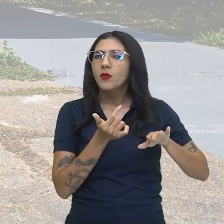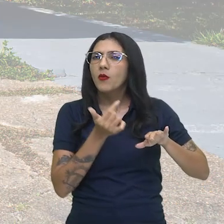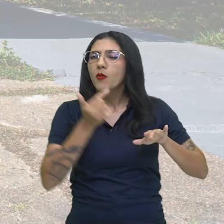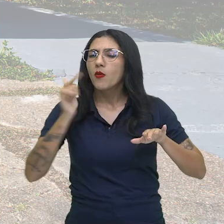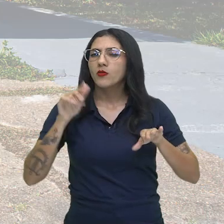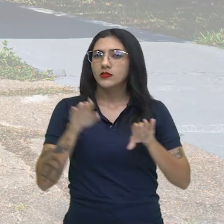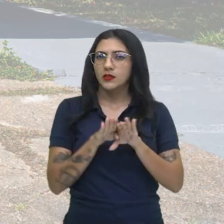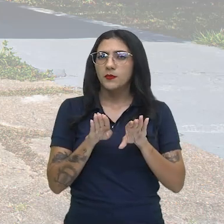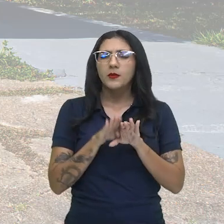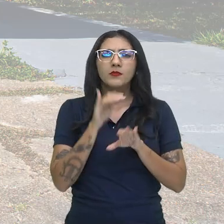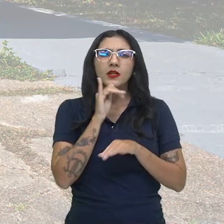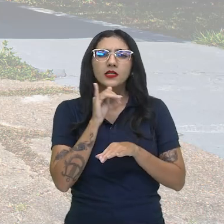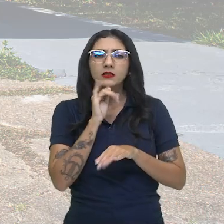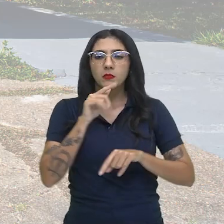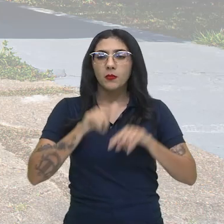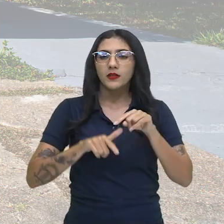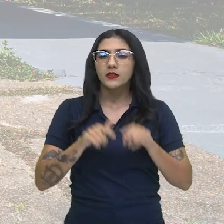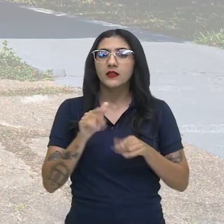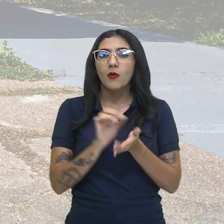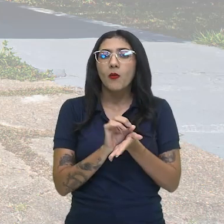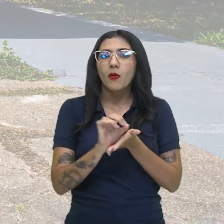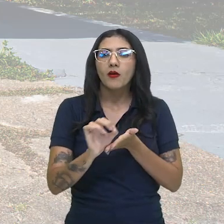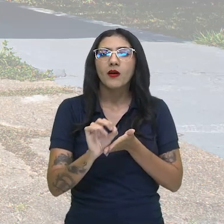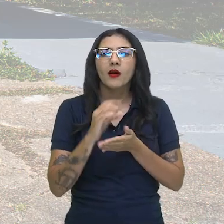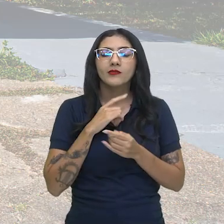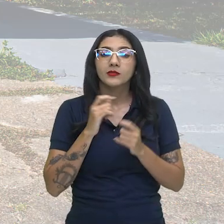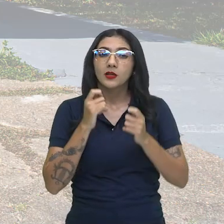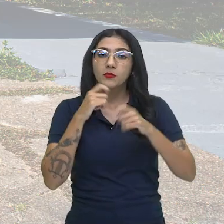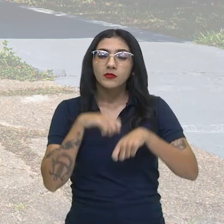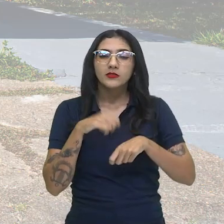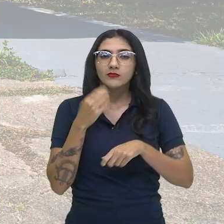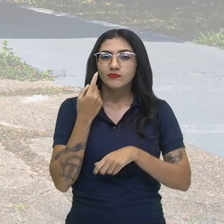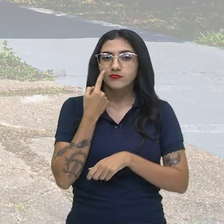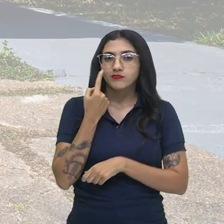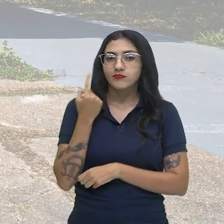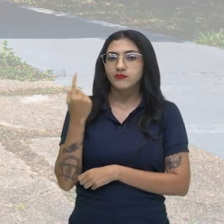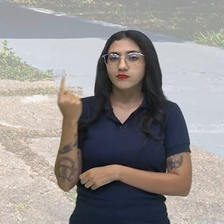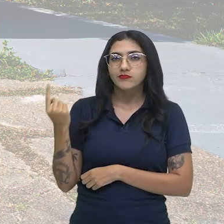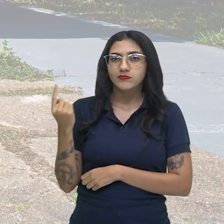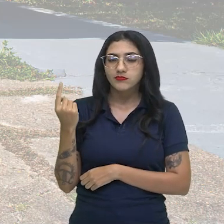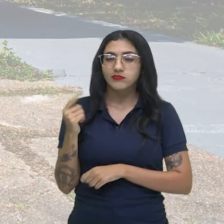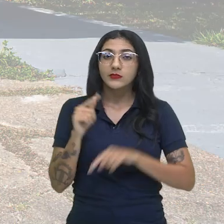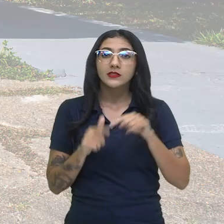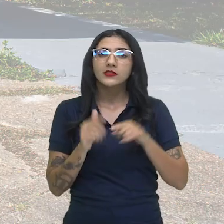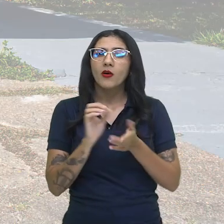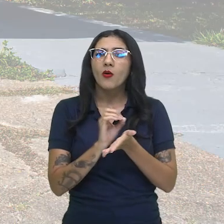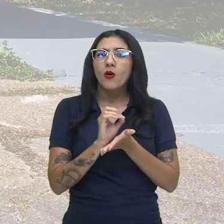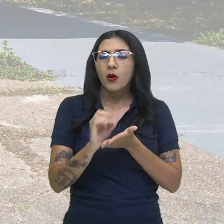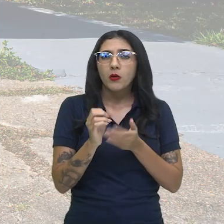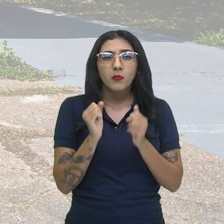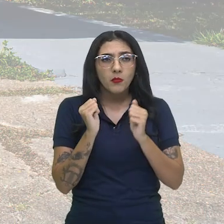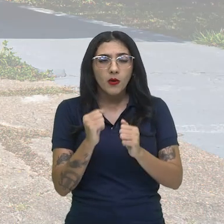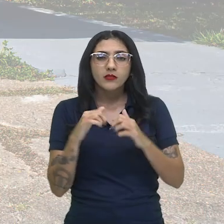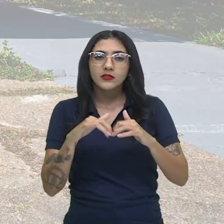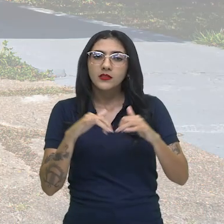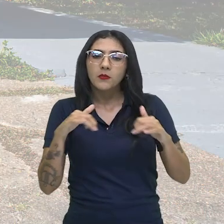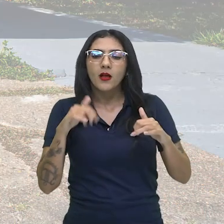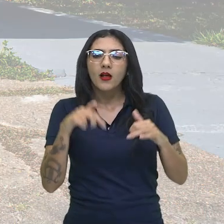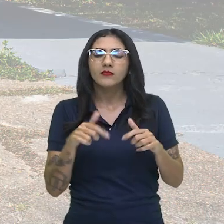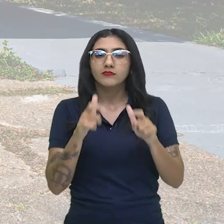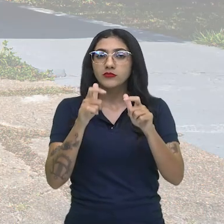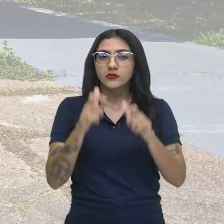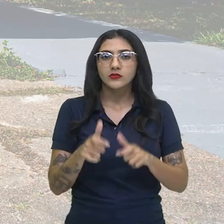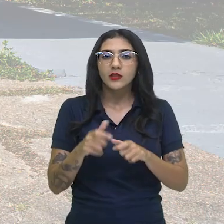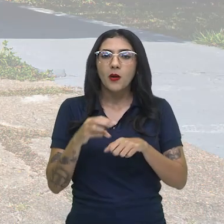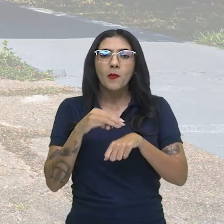for material orgânico, aí a gente consegue separar, se for resíduo orgânico, a gente consegue separar no